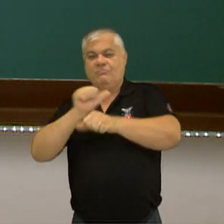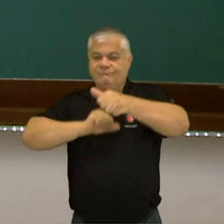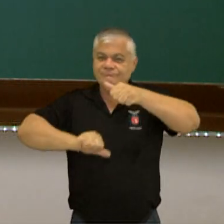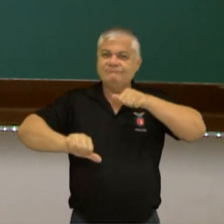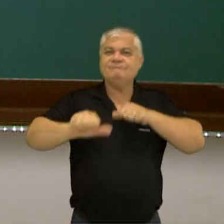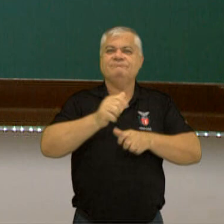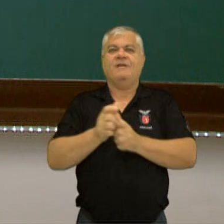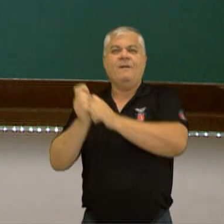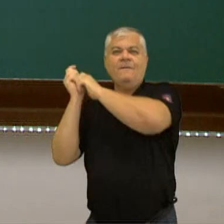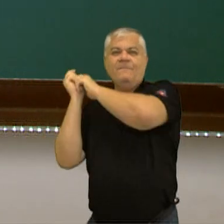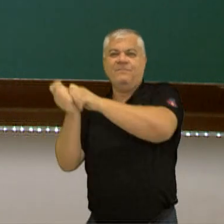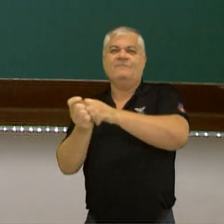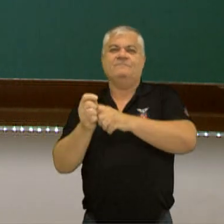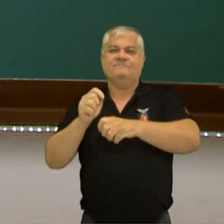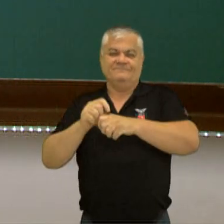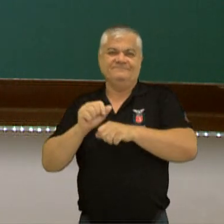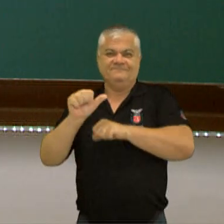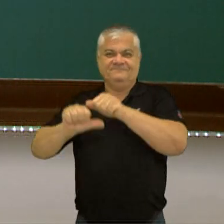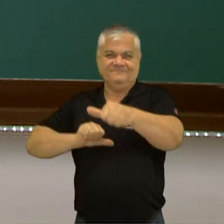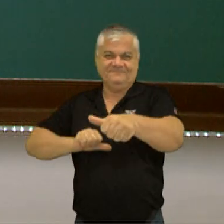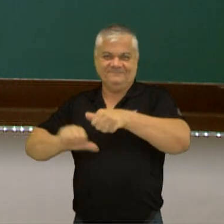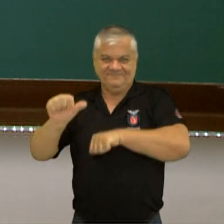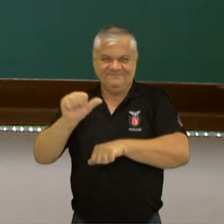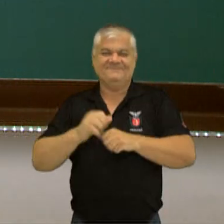quem estava no ofensivo vai ser defesa, tá?